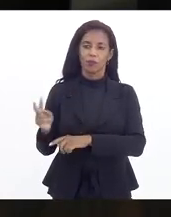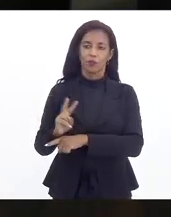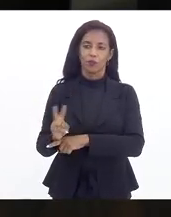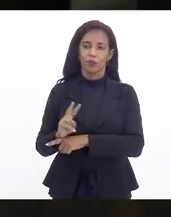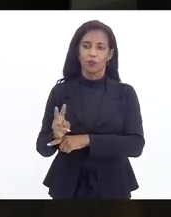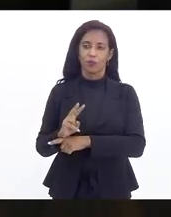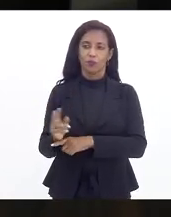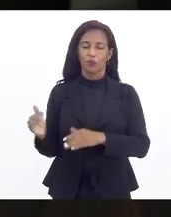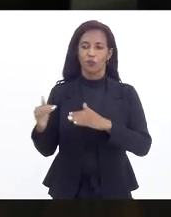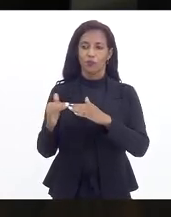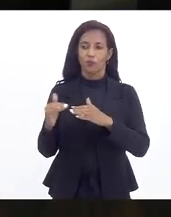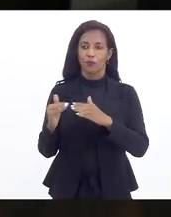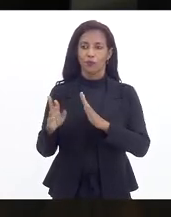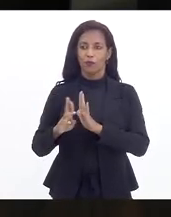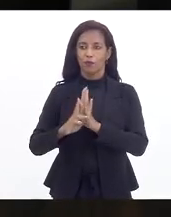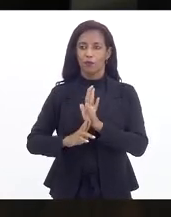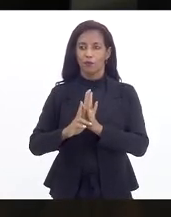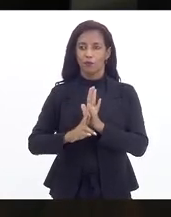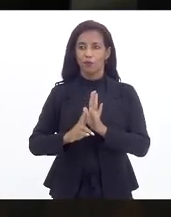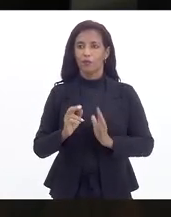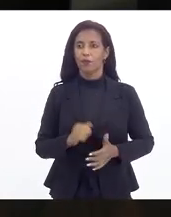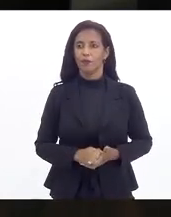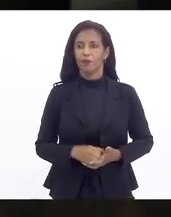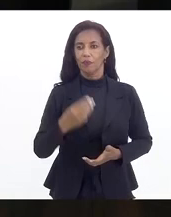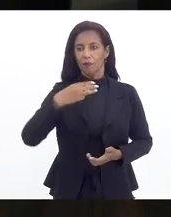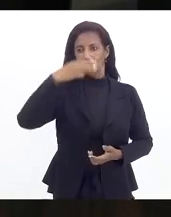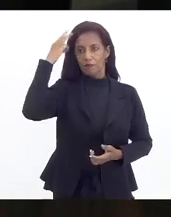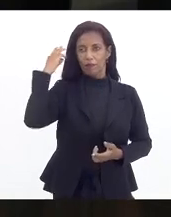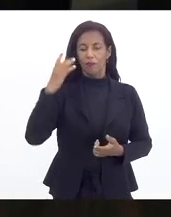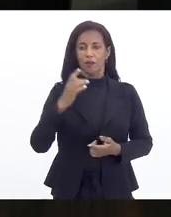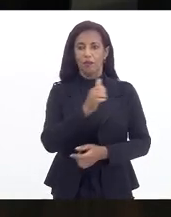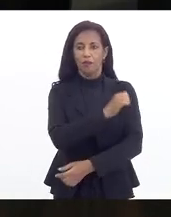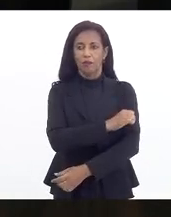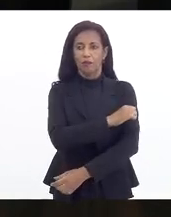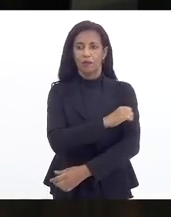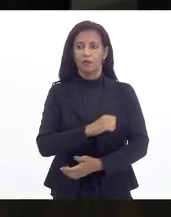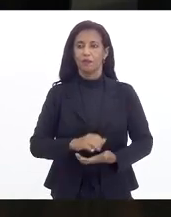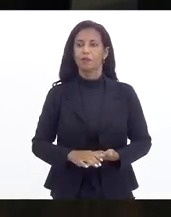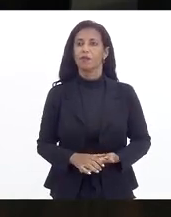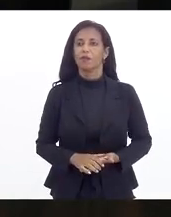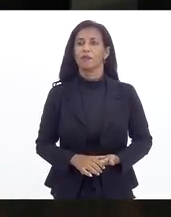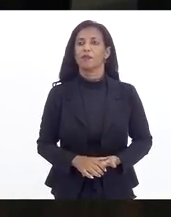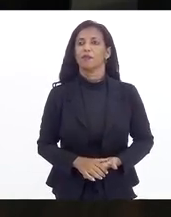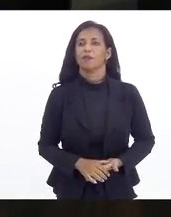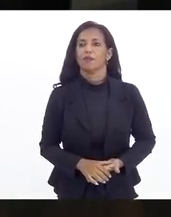controle favorável. Relatores, deputados Márcio Pacheco, enfermeira Rejane Márcio Pacheco.